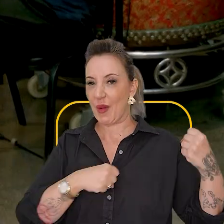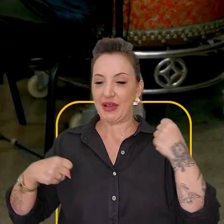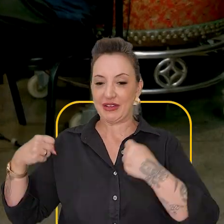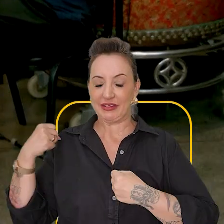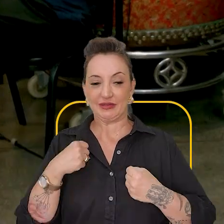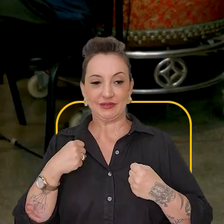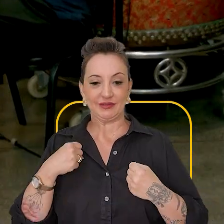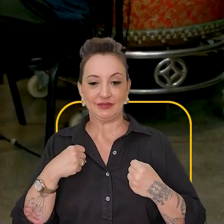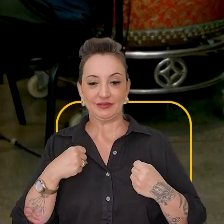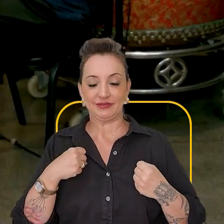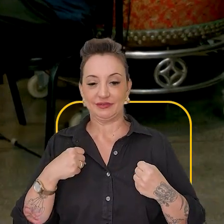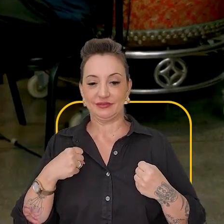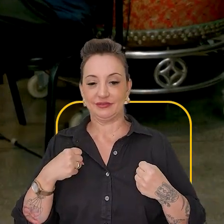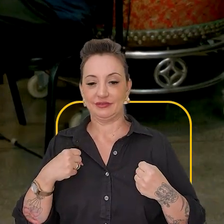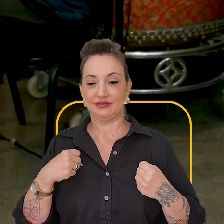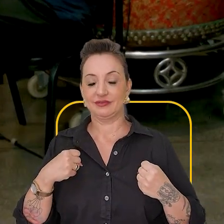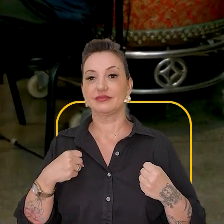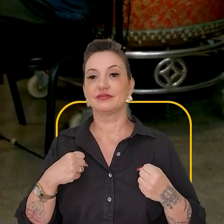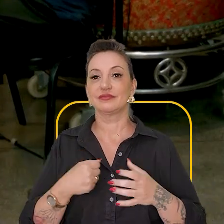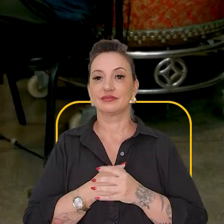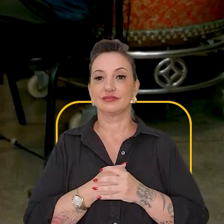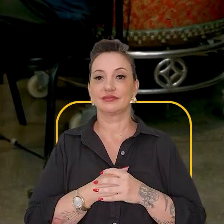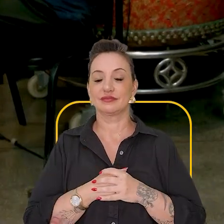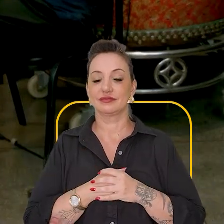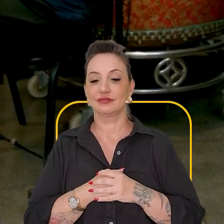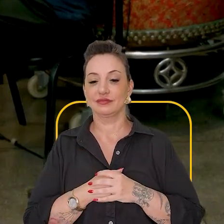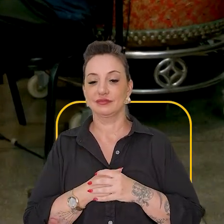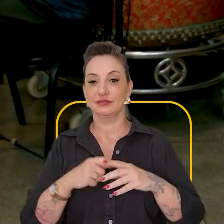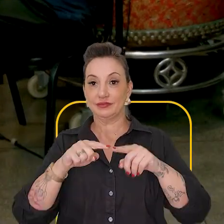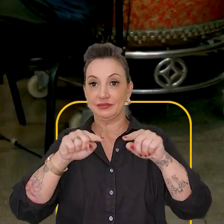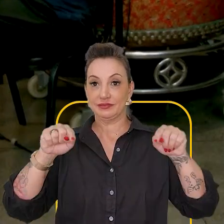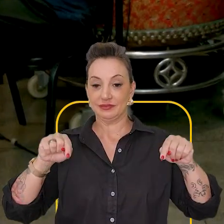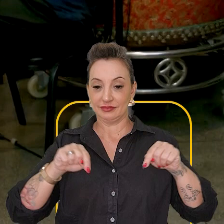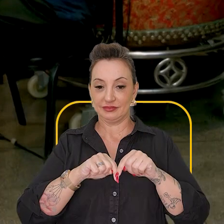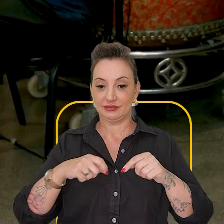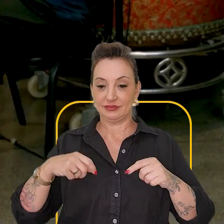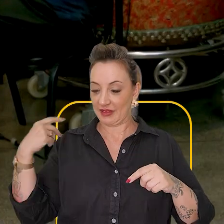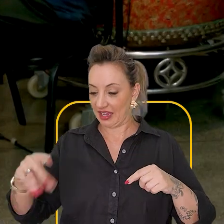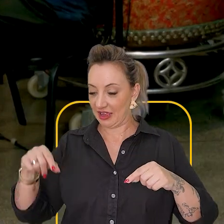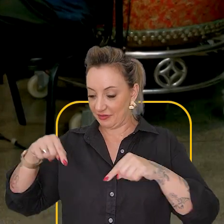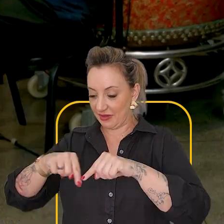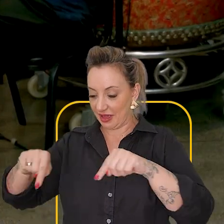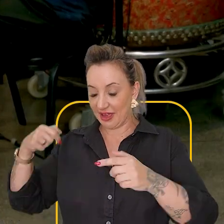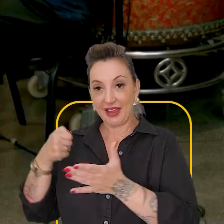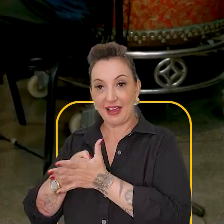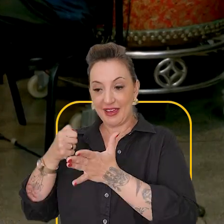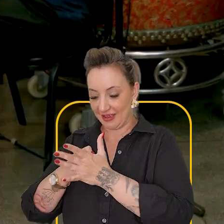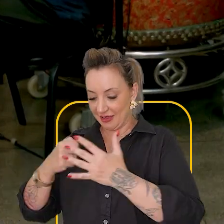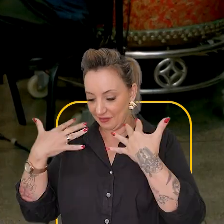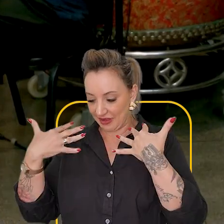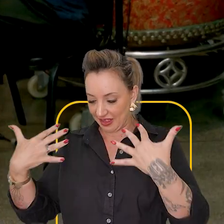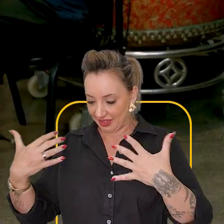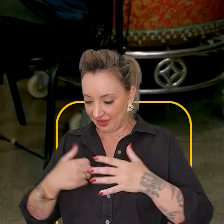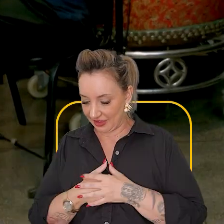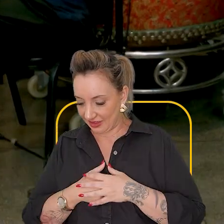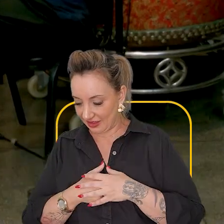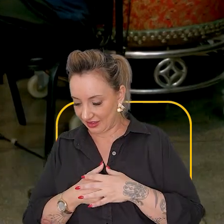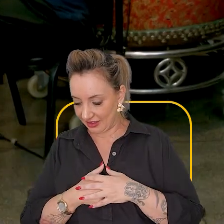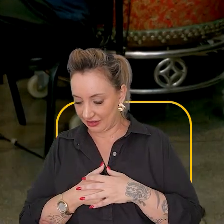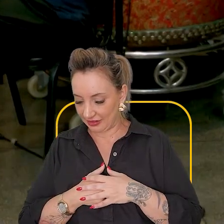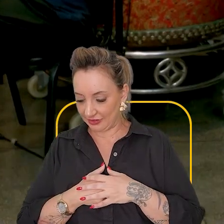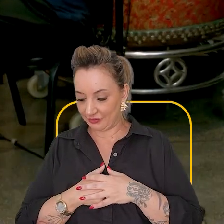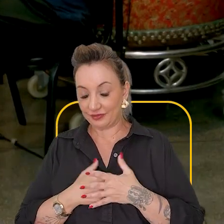e assim saía uma luta na no ring e um quebra-pau naai